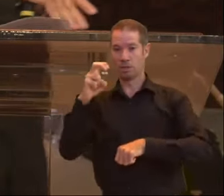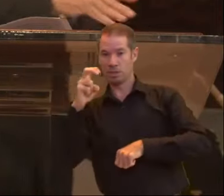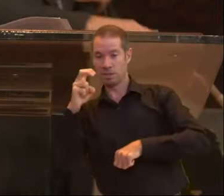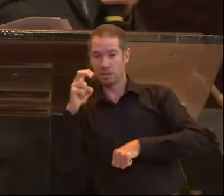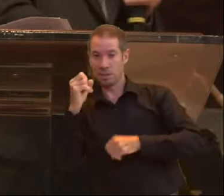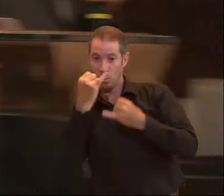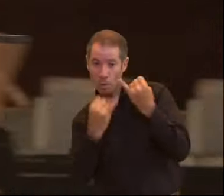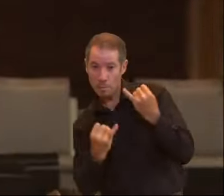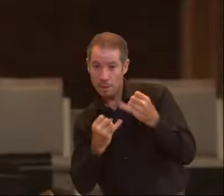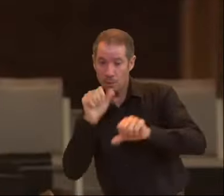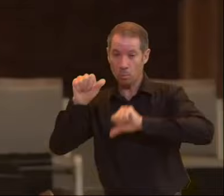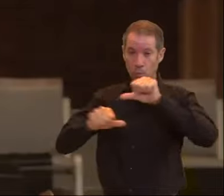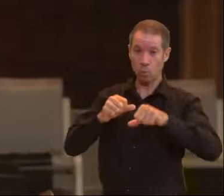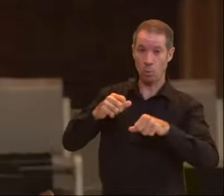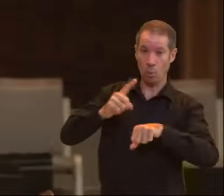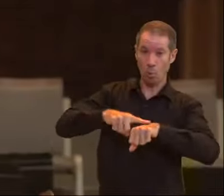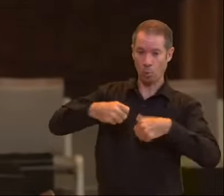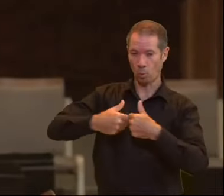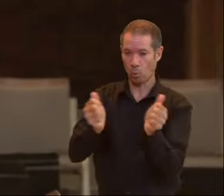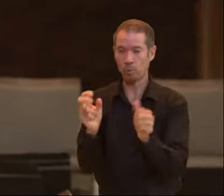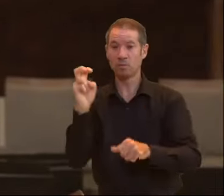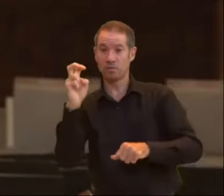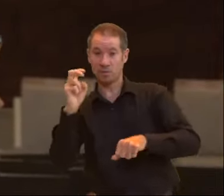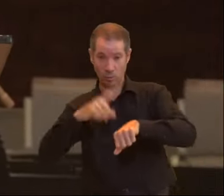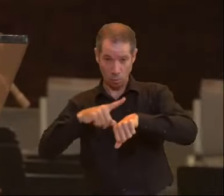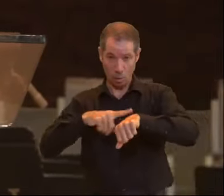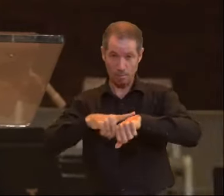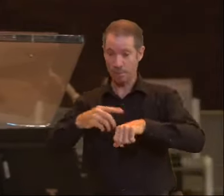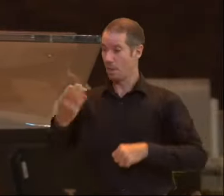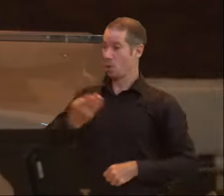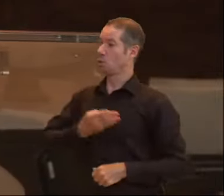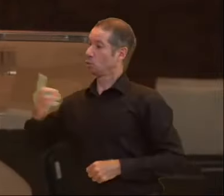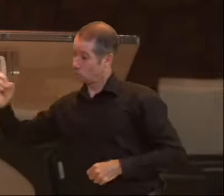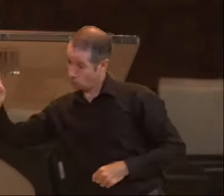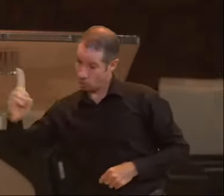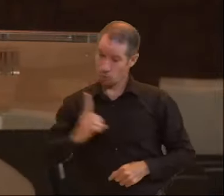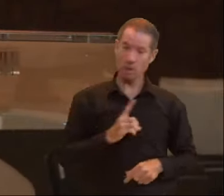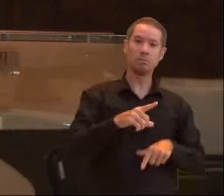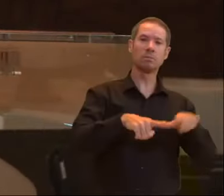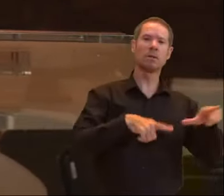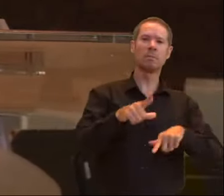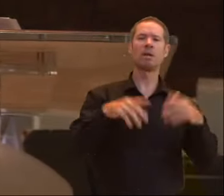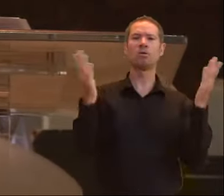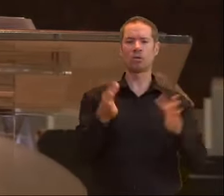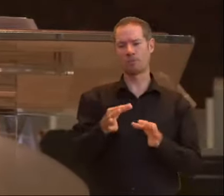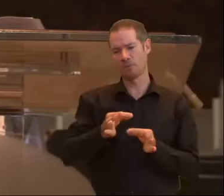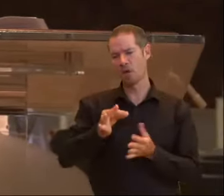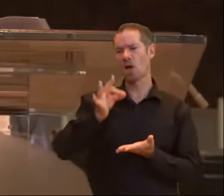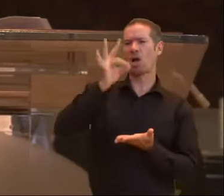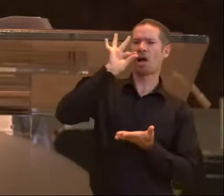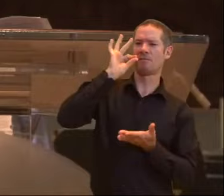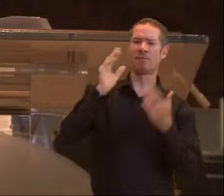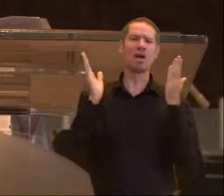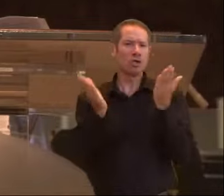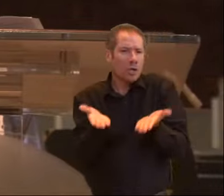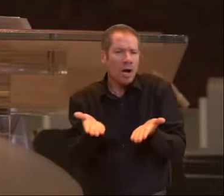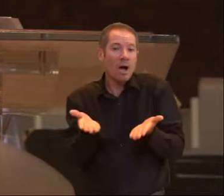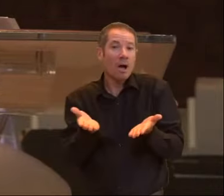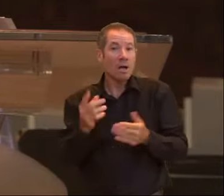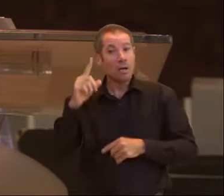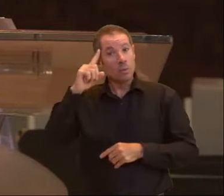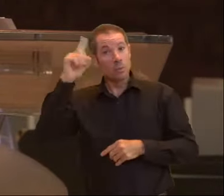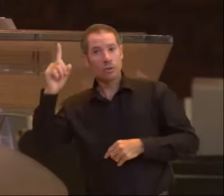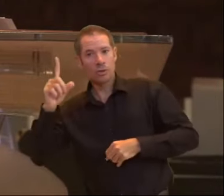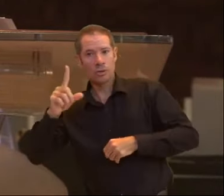5h30, passei a pegar o ônibus das 5 horas. Então, quando os colegas chegavam no trabalho, eu já tinha tomado café, já estava. Mas um dia